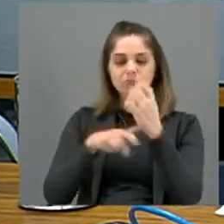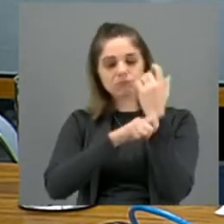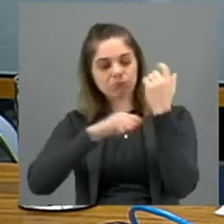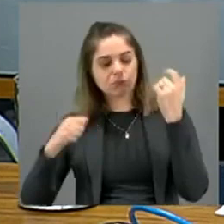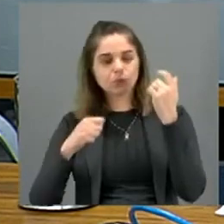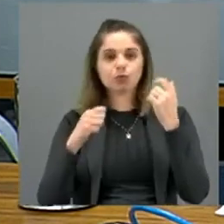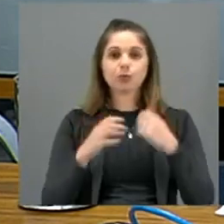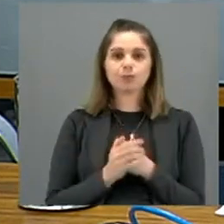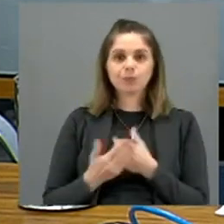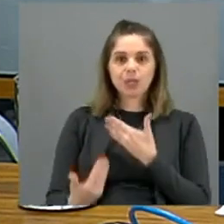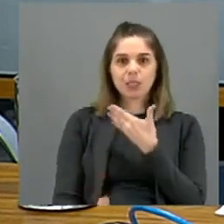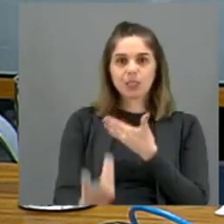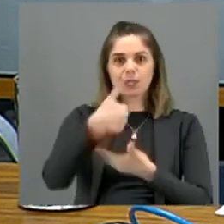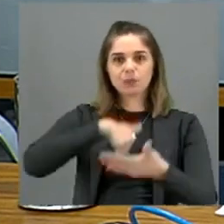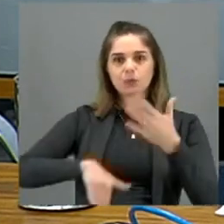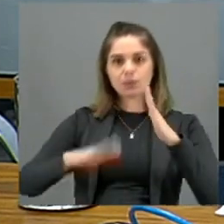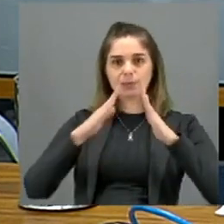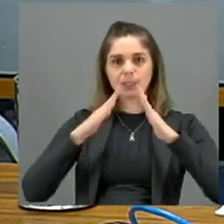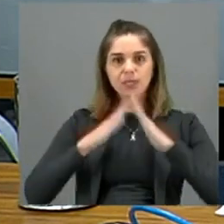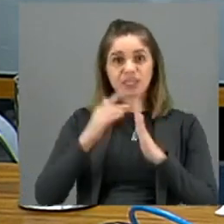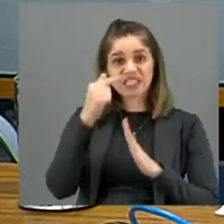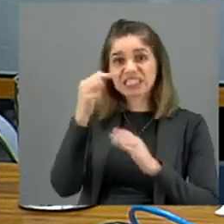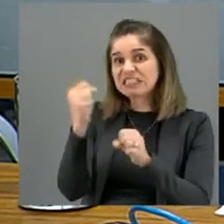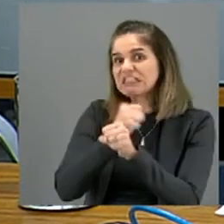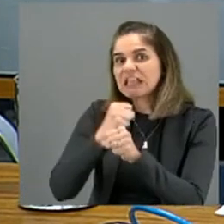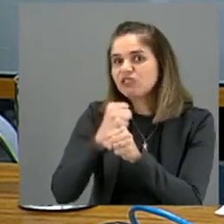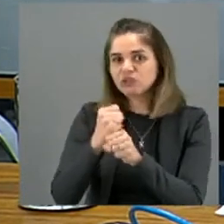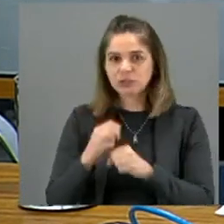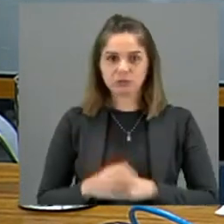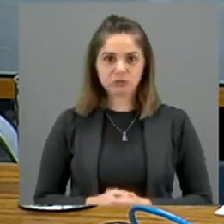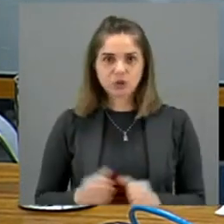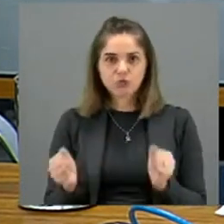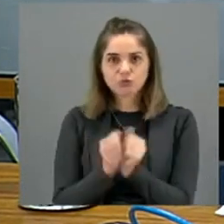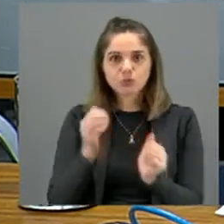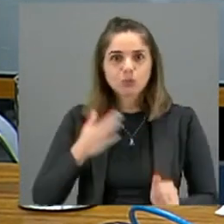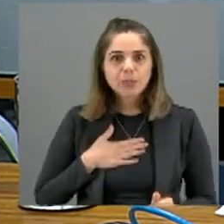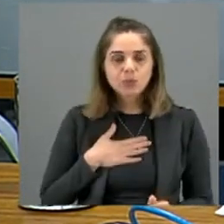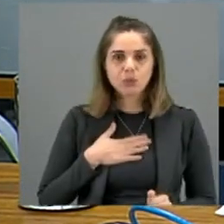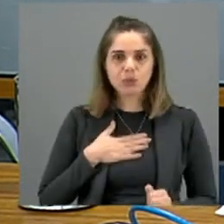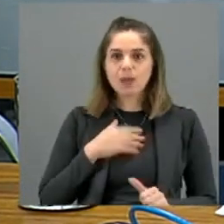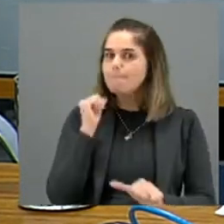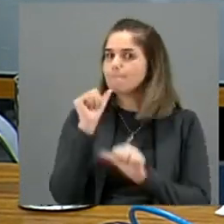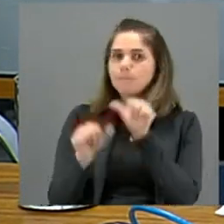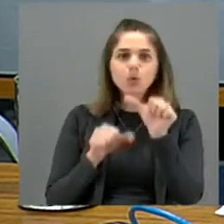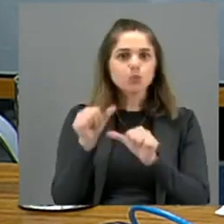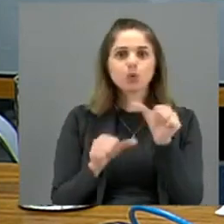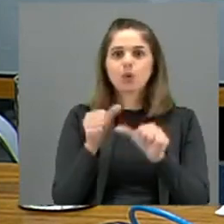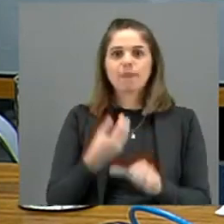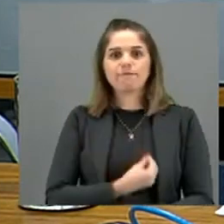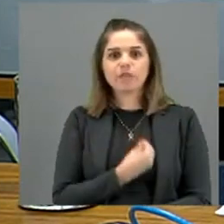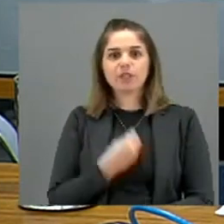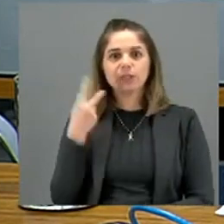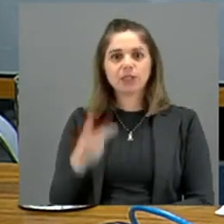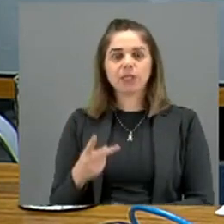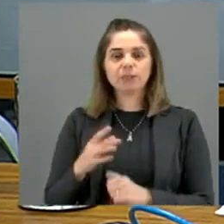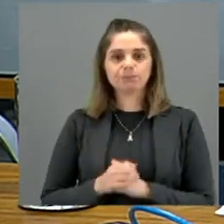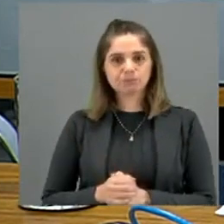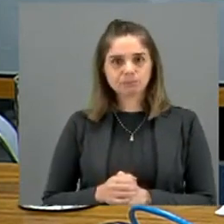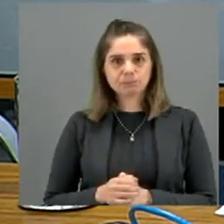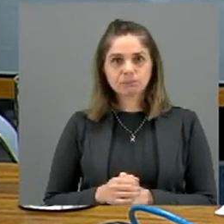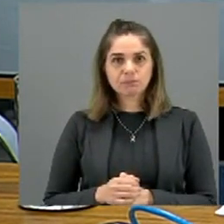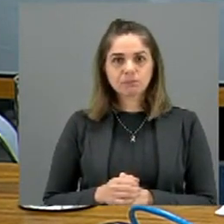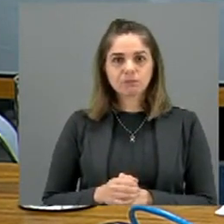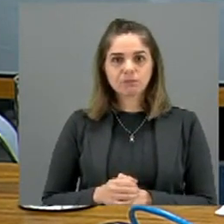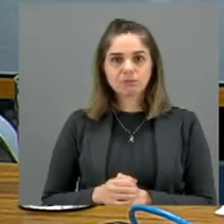Ficou 7 anos comigo. Mudou de vida. Sabe como? Deus de manhã, Jesus mediu, o Espírito Santo de